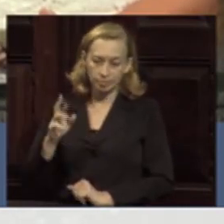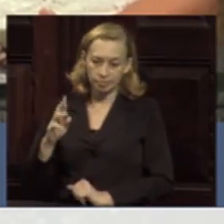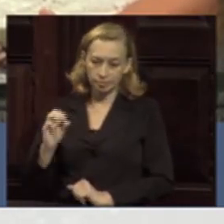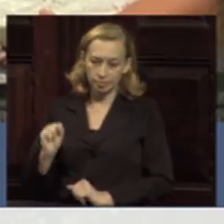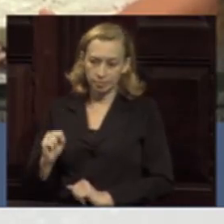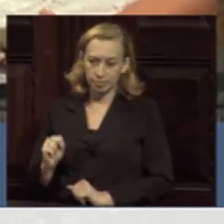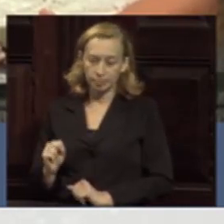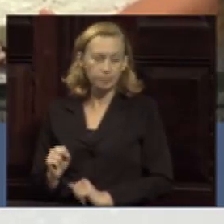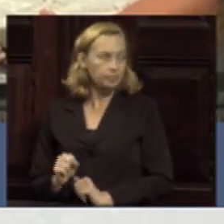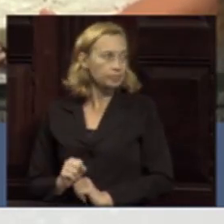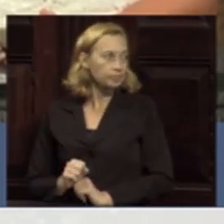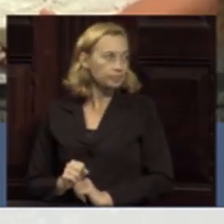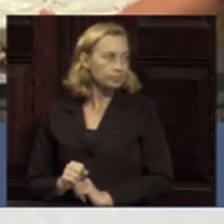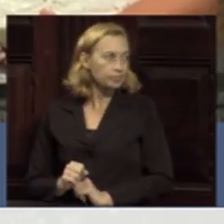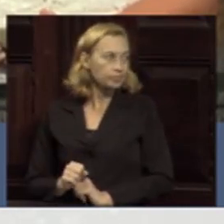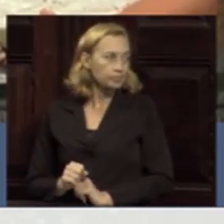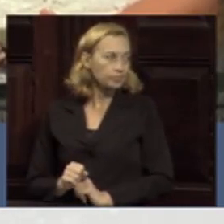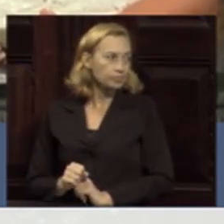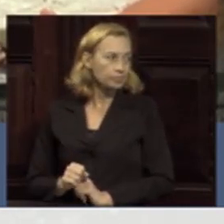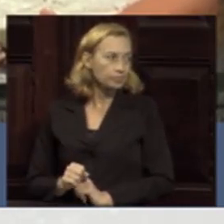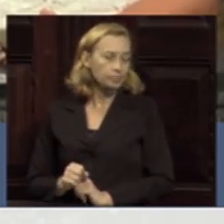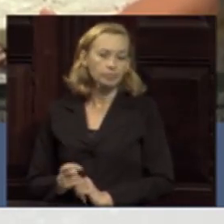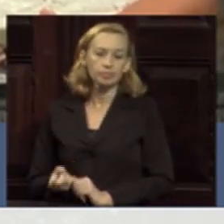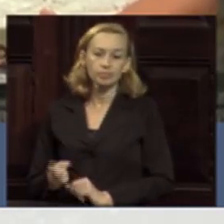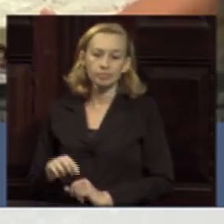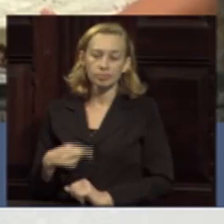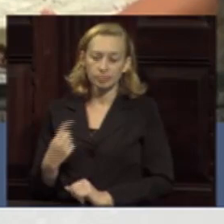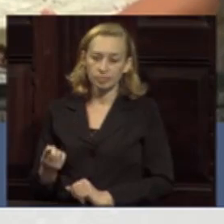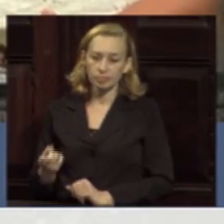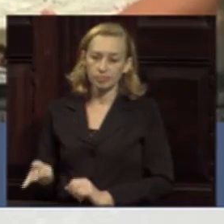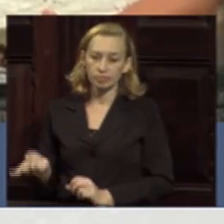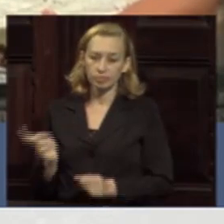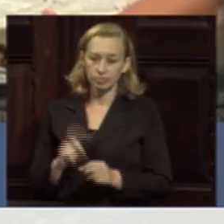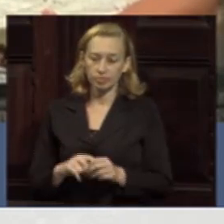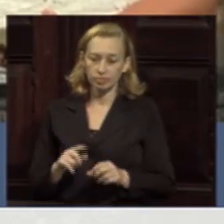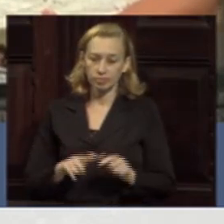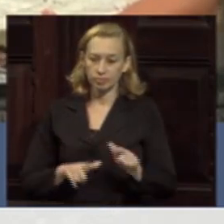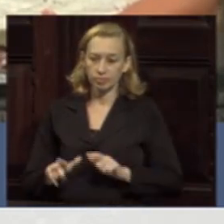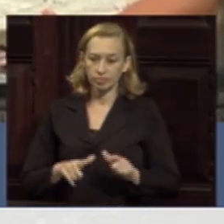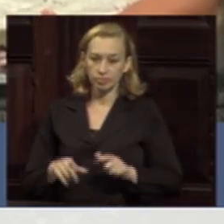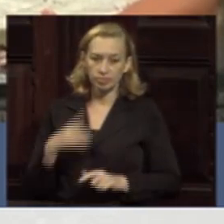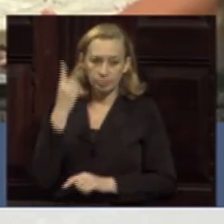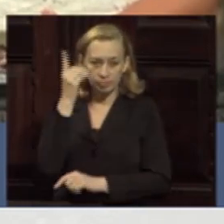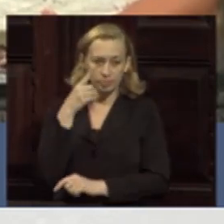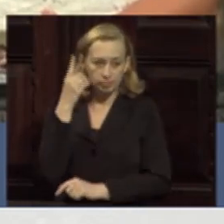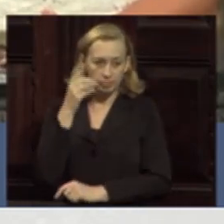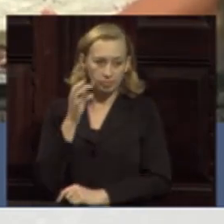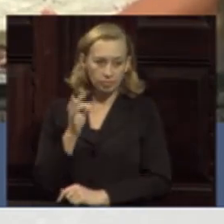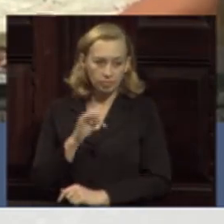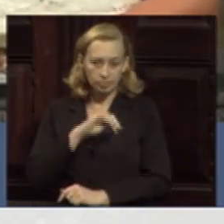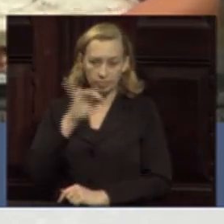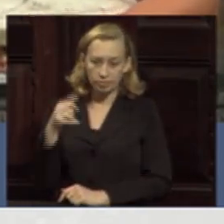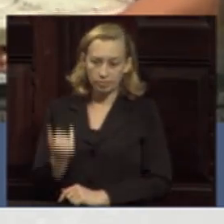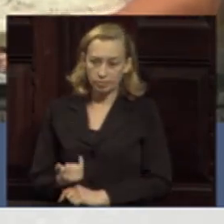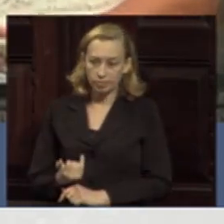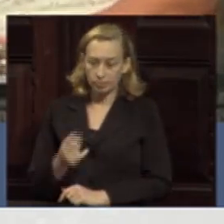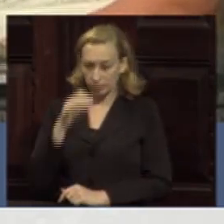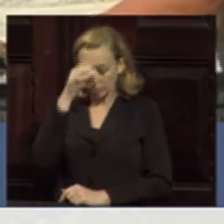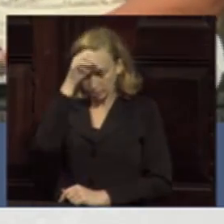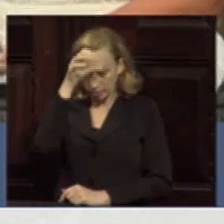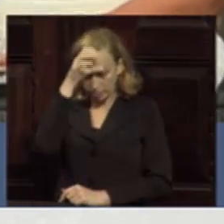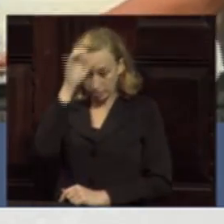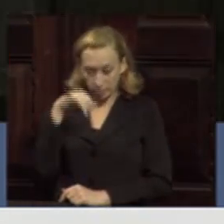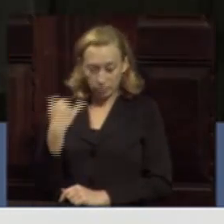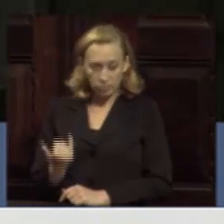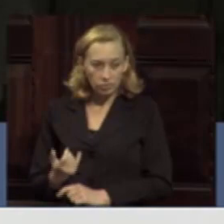no contraditório, em seguida a presidência retoma os trabalhos para que a deputada Tia Ju possa emitir seu parecer pela Comissão da Criança e do Adolescente.